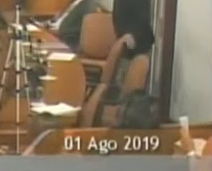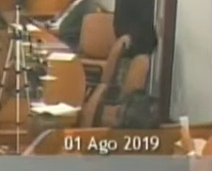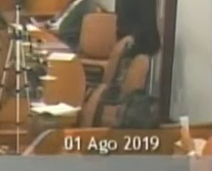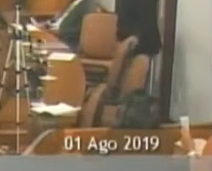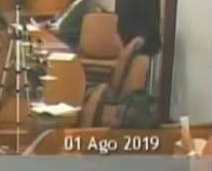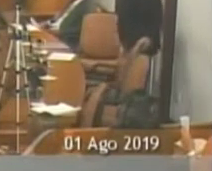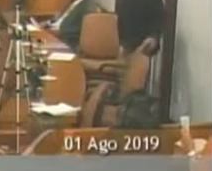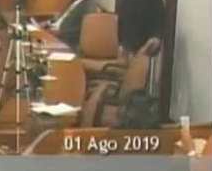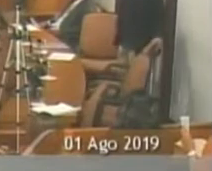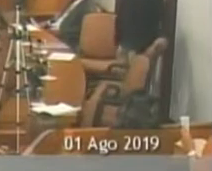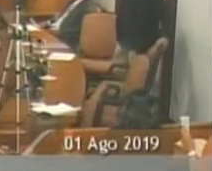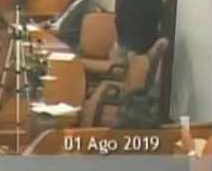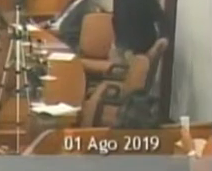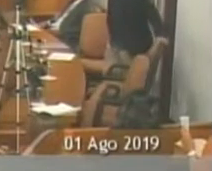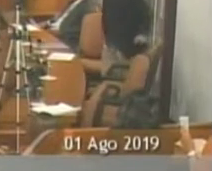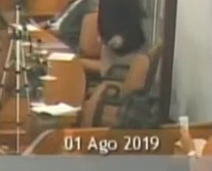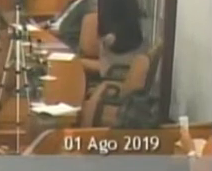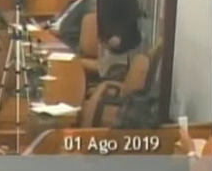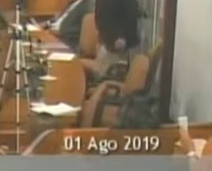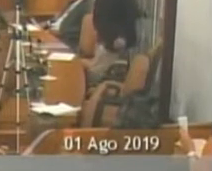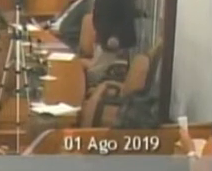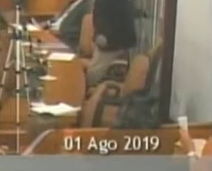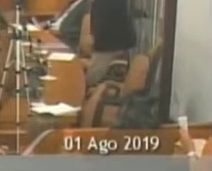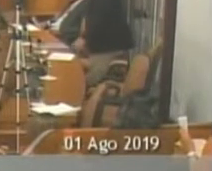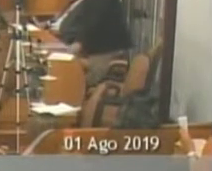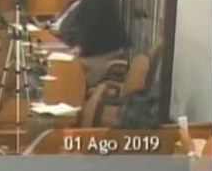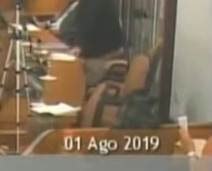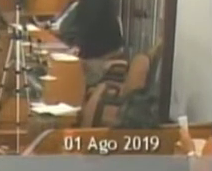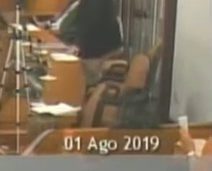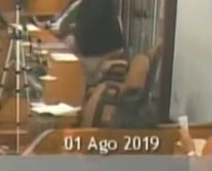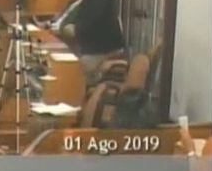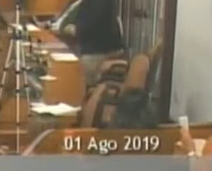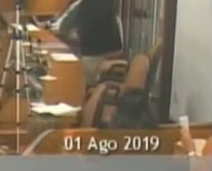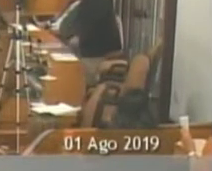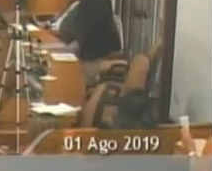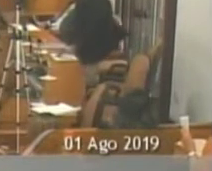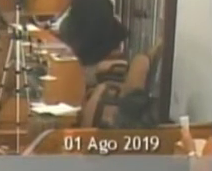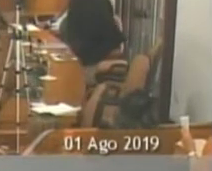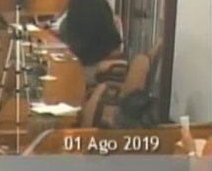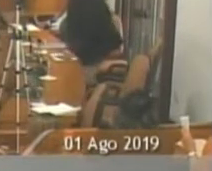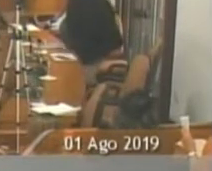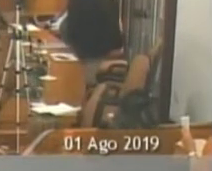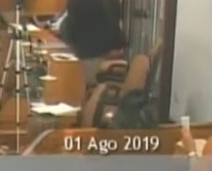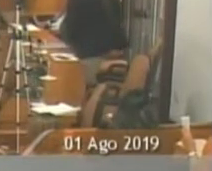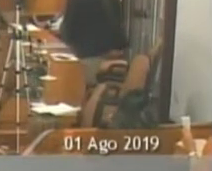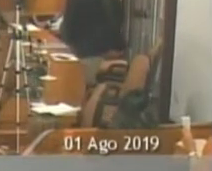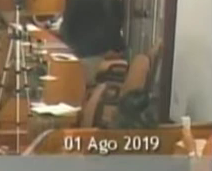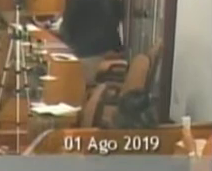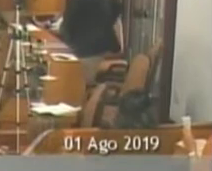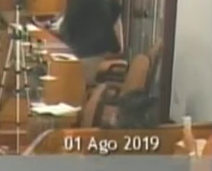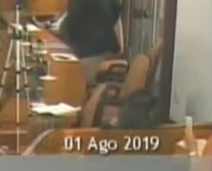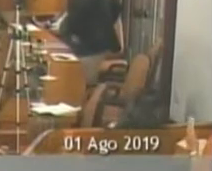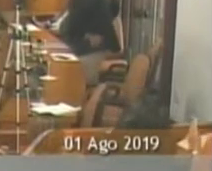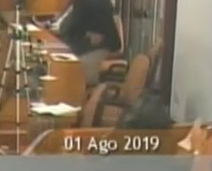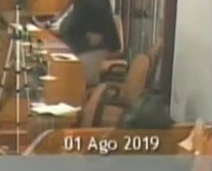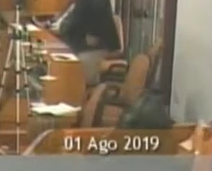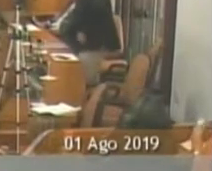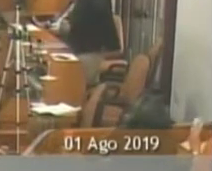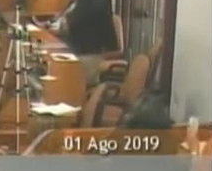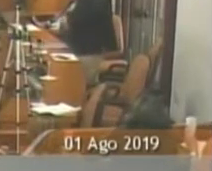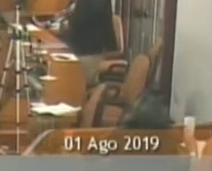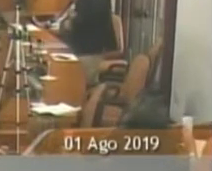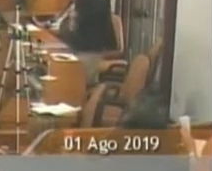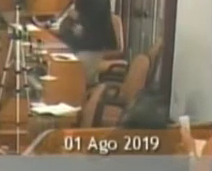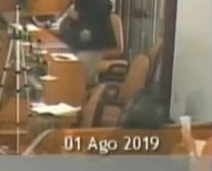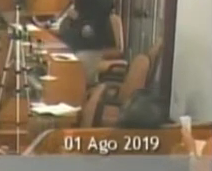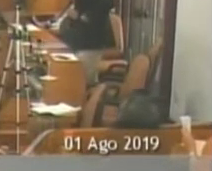Vereador Léo da Mamoraria se encontra lá embaixo. Solicito ao segundo secretário ad hoc, vereador Flavinho, que proceda à leitura de um trecho bíblico.